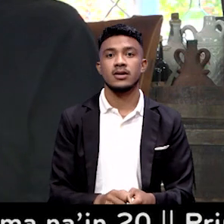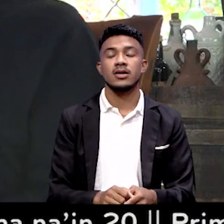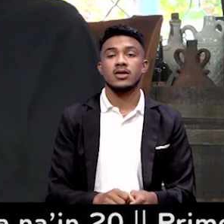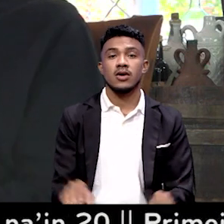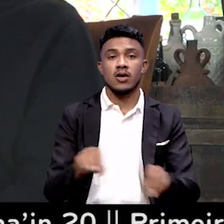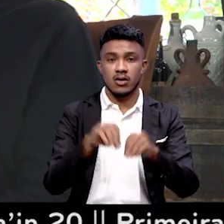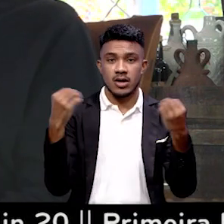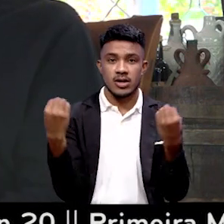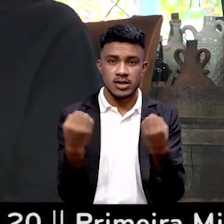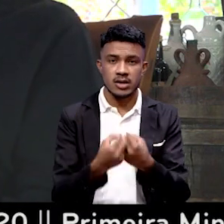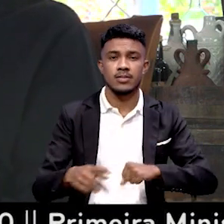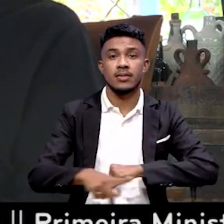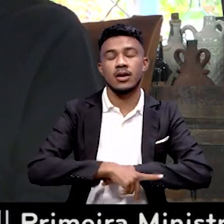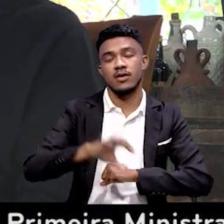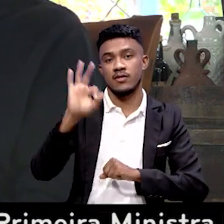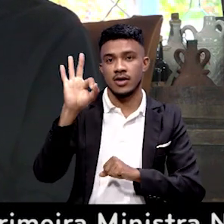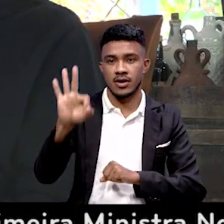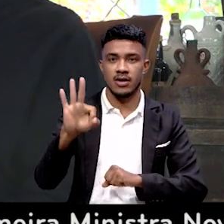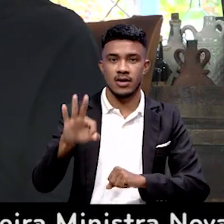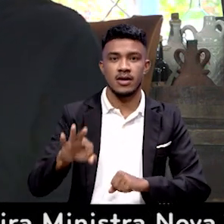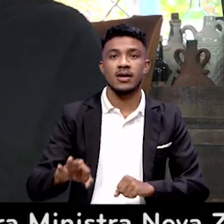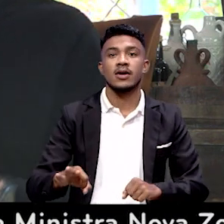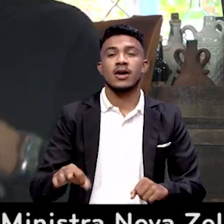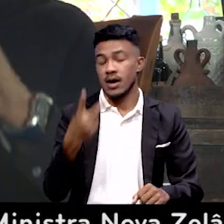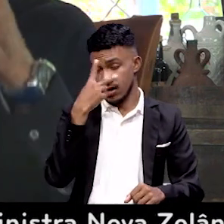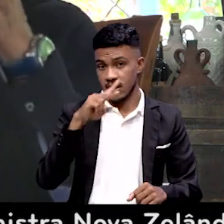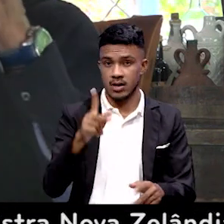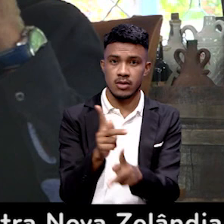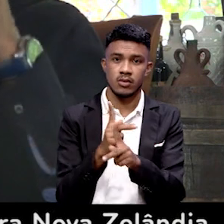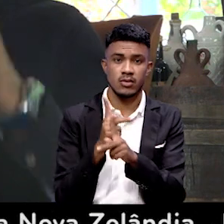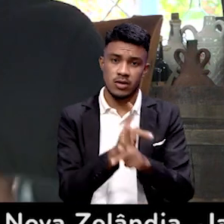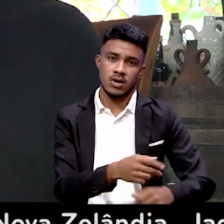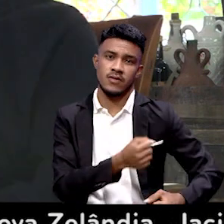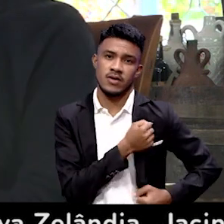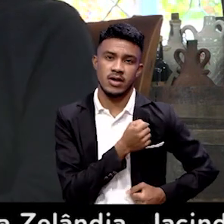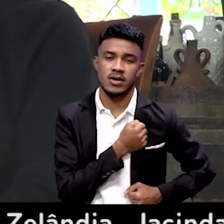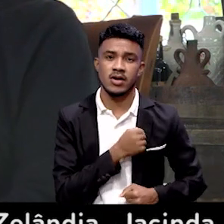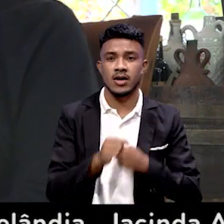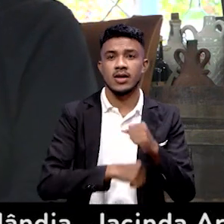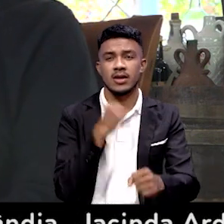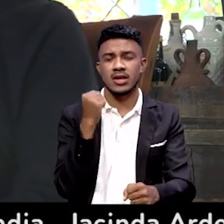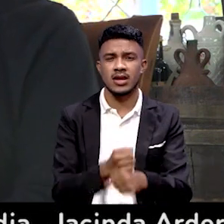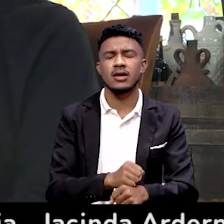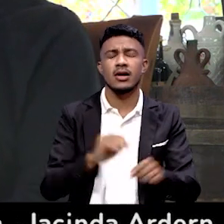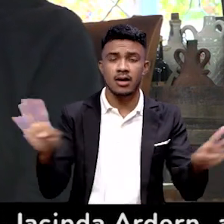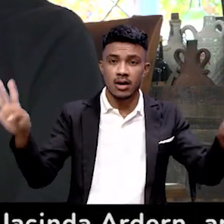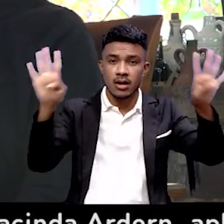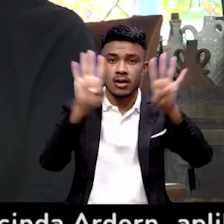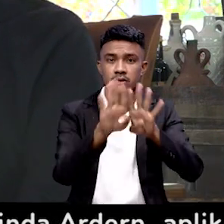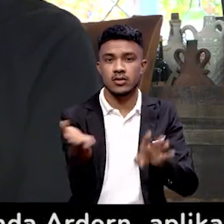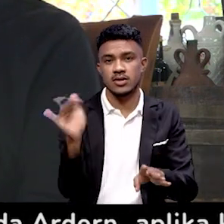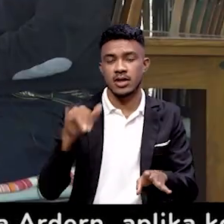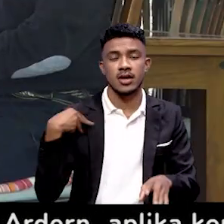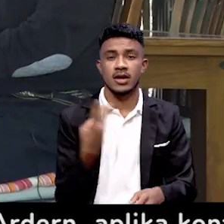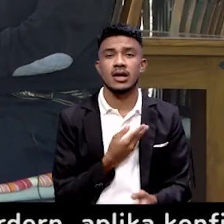reorganiza Fretilin, reorganiza Valentim, e a Tina na Cucuncionavane, uma ira base de apoio